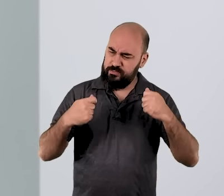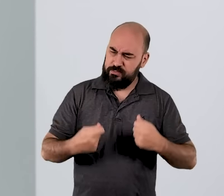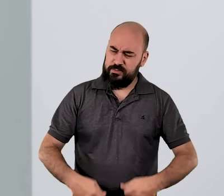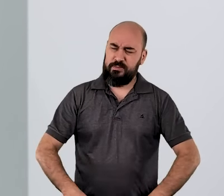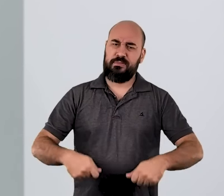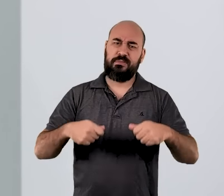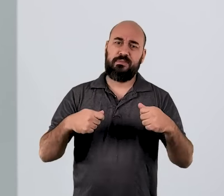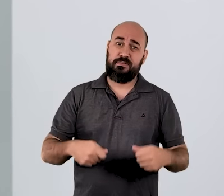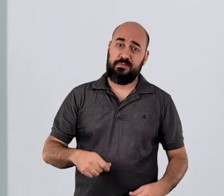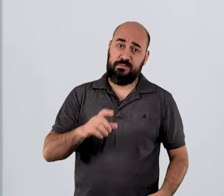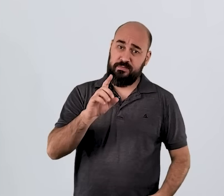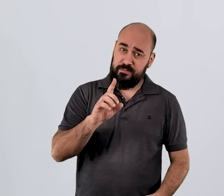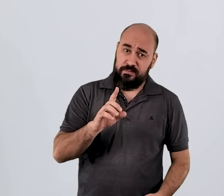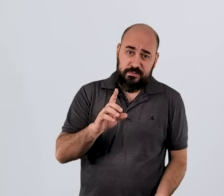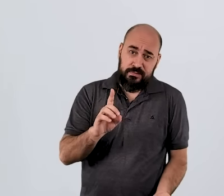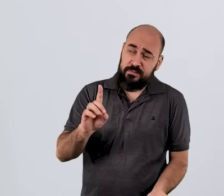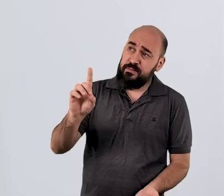mim.